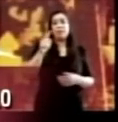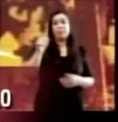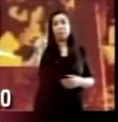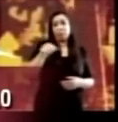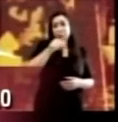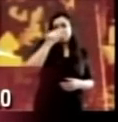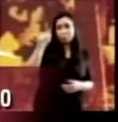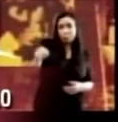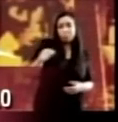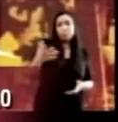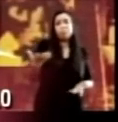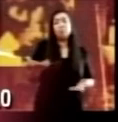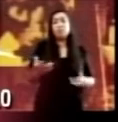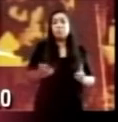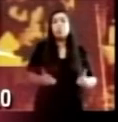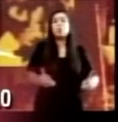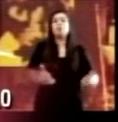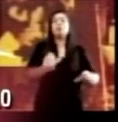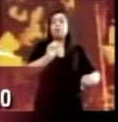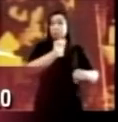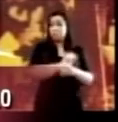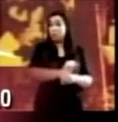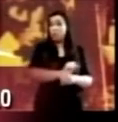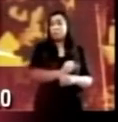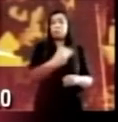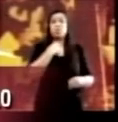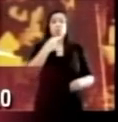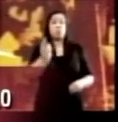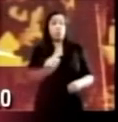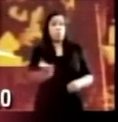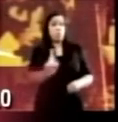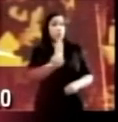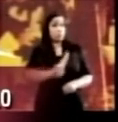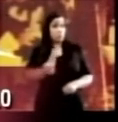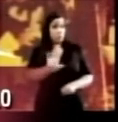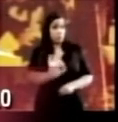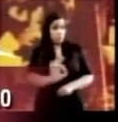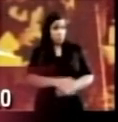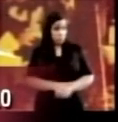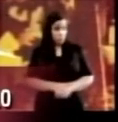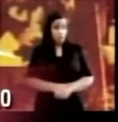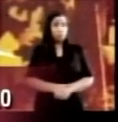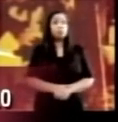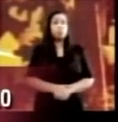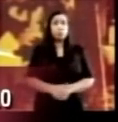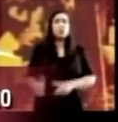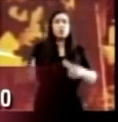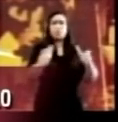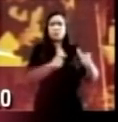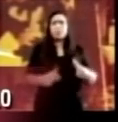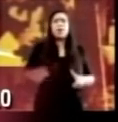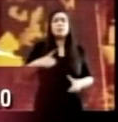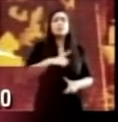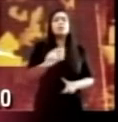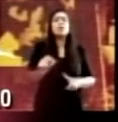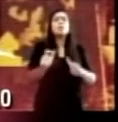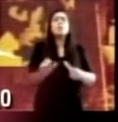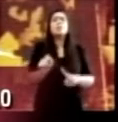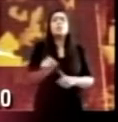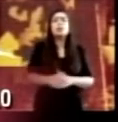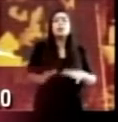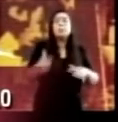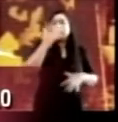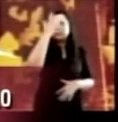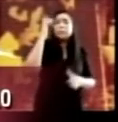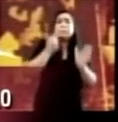gira-gira, esses tem que continuar isolados, eles não vão poder ser utilizados. E os locais onde tem playground, né, muitas